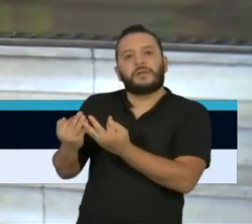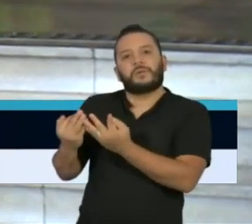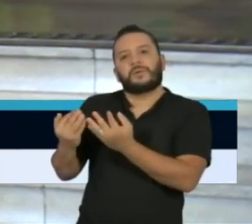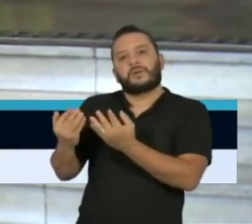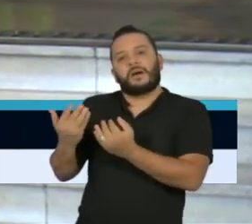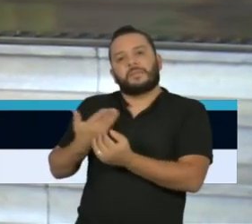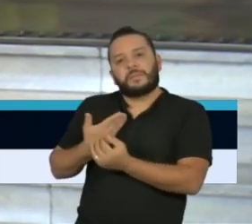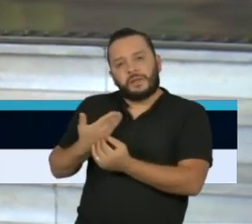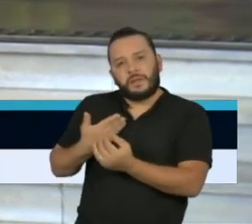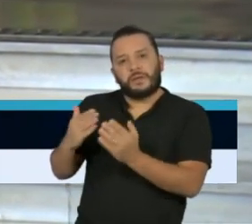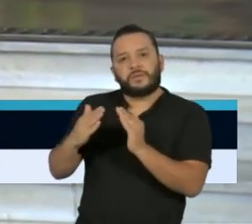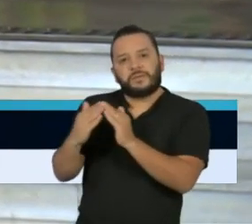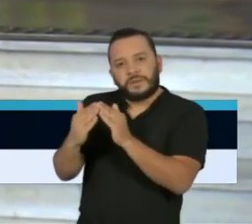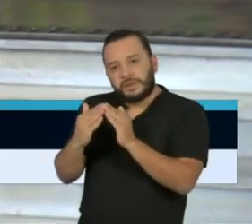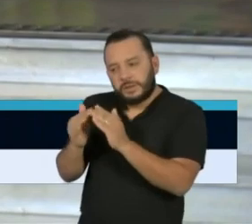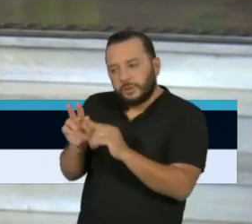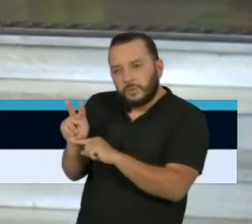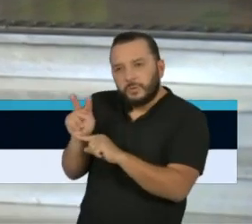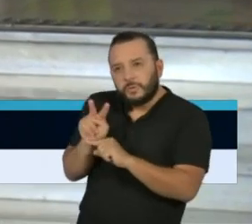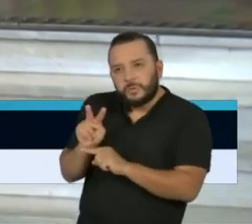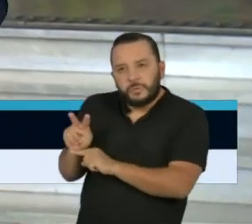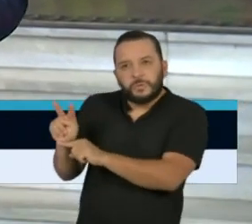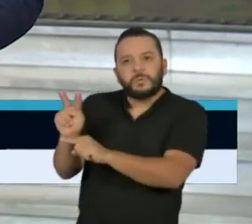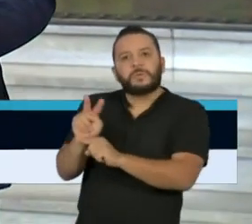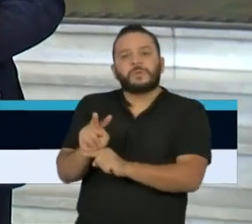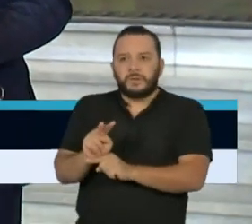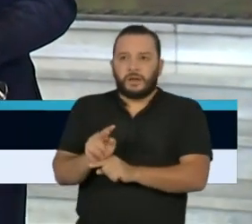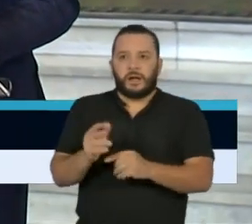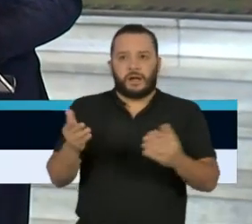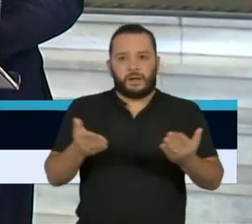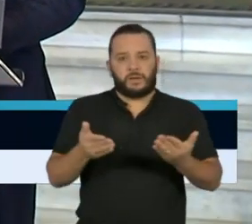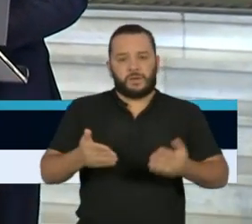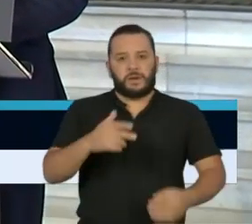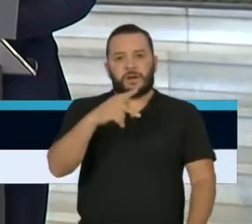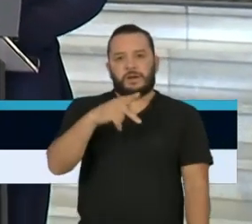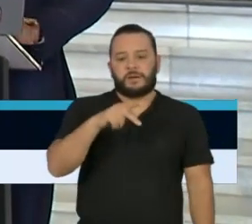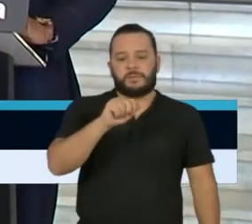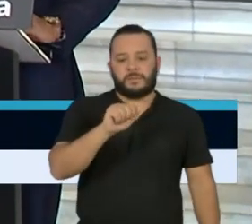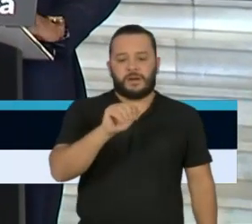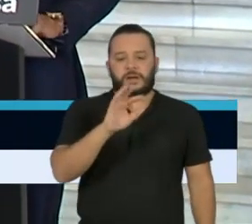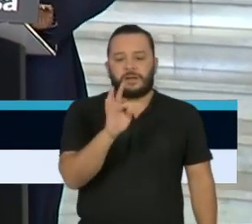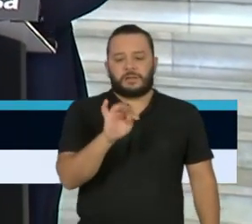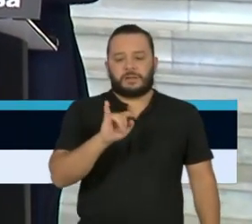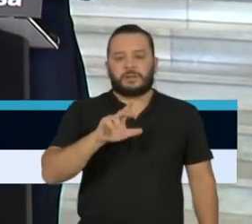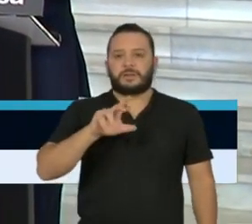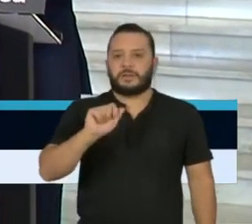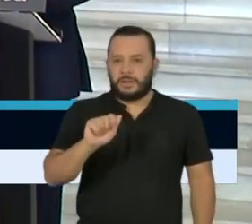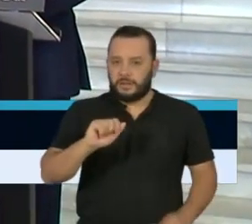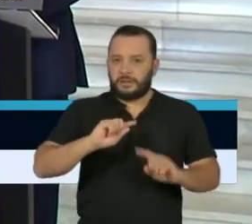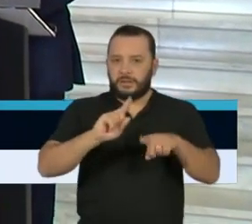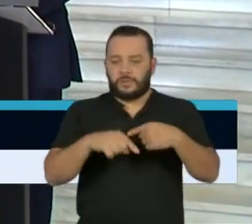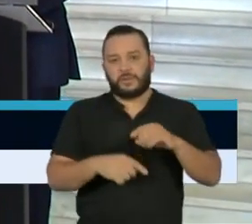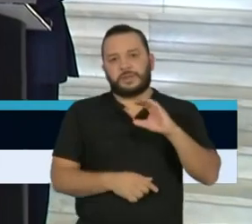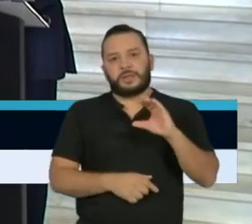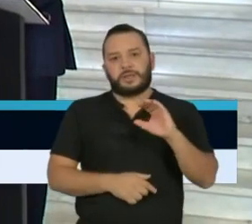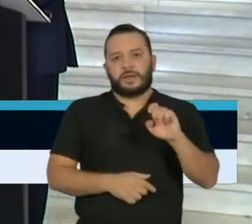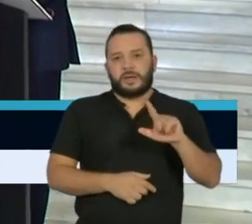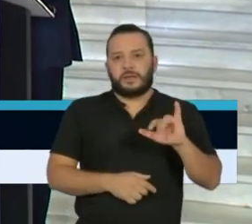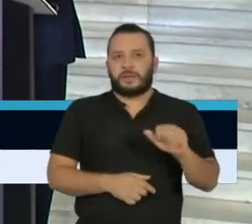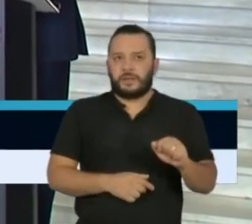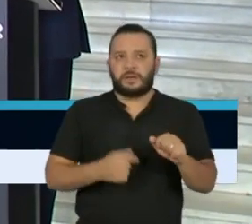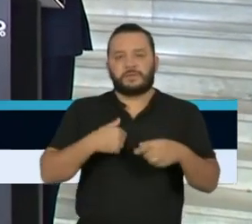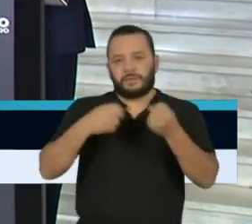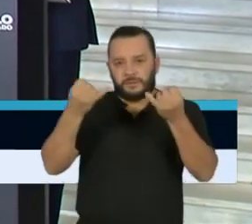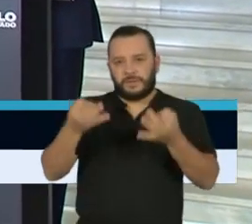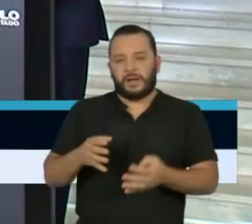vizinhos. Passo a palavra agora a Patrícia Ellen e, na sequência, a Célia Parnes, para que possam explicar de forma precisa e